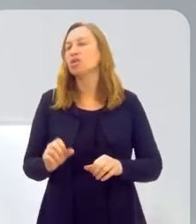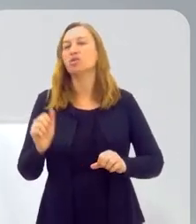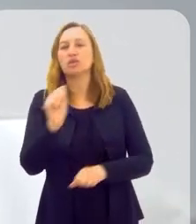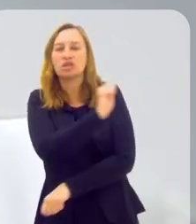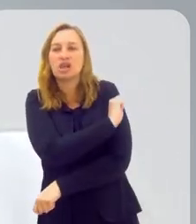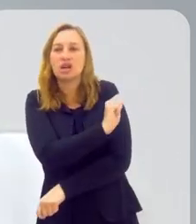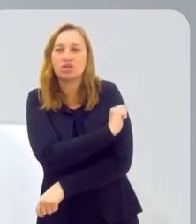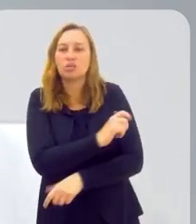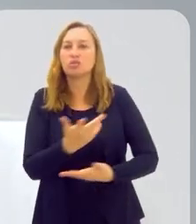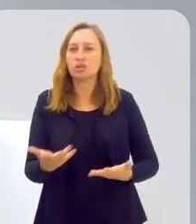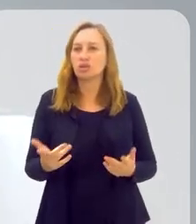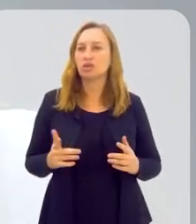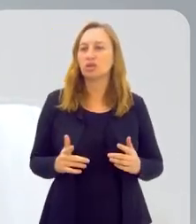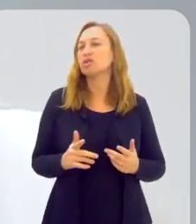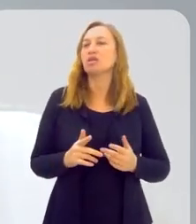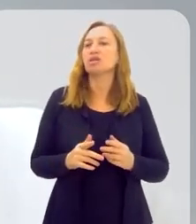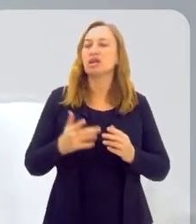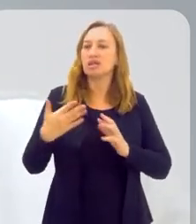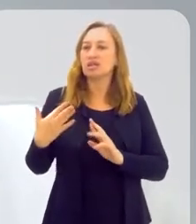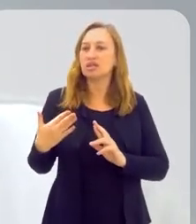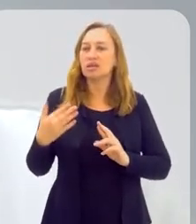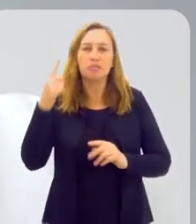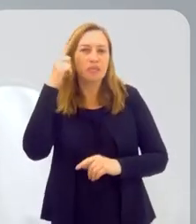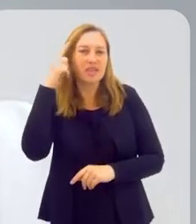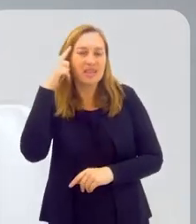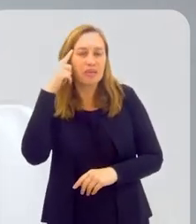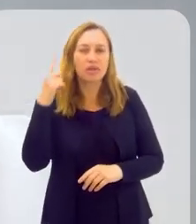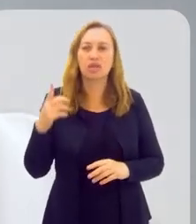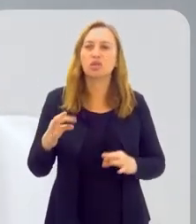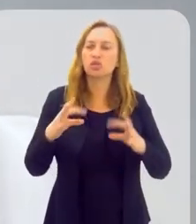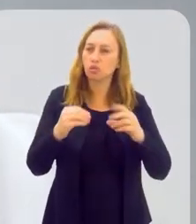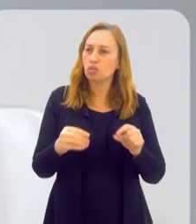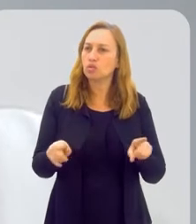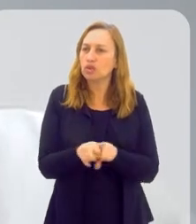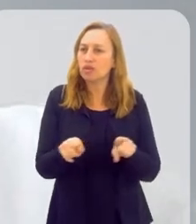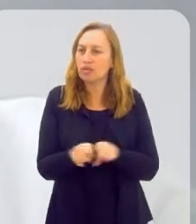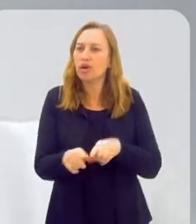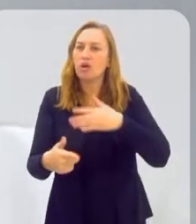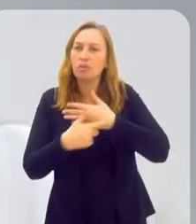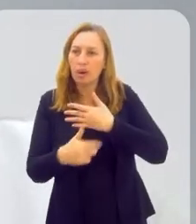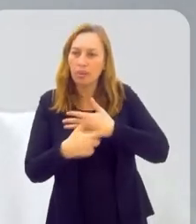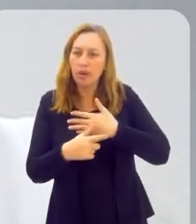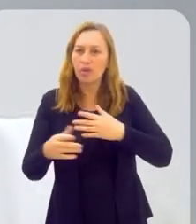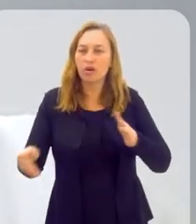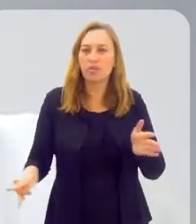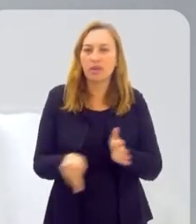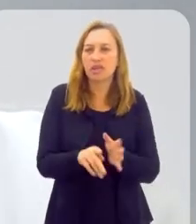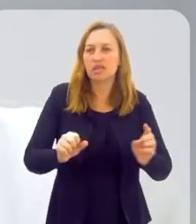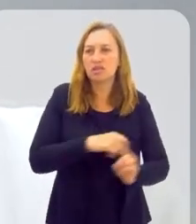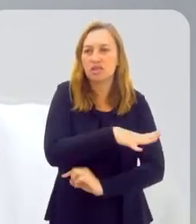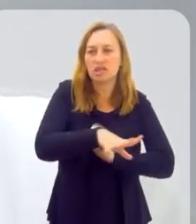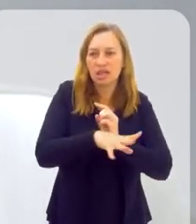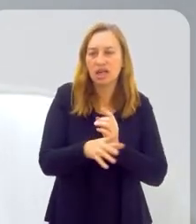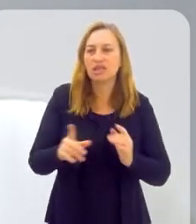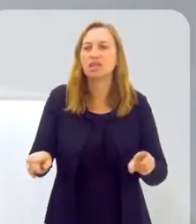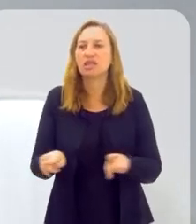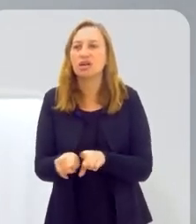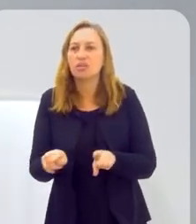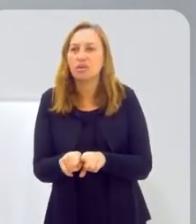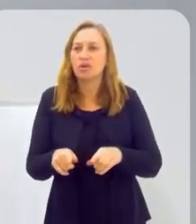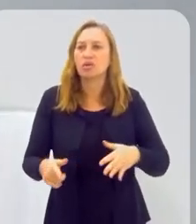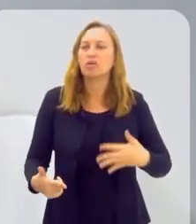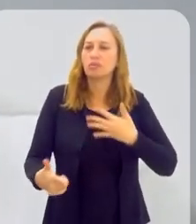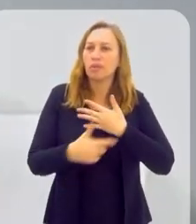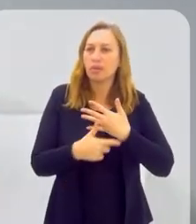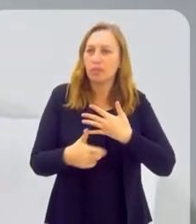nos alunos e nos nossos atletas esta reflexão sobre aquilo que pode ser também o papel que eles tenham na sociedade e acima de tudo,